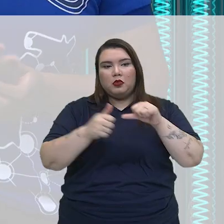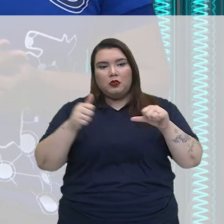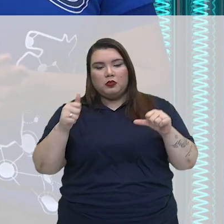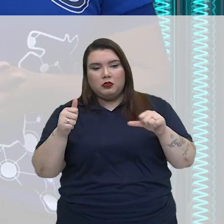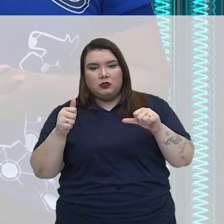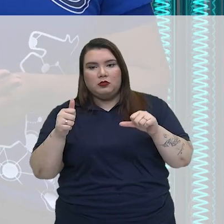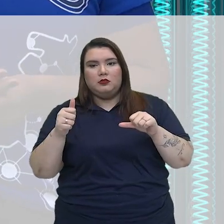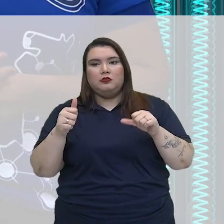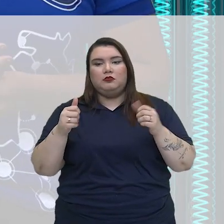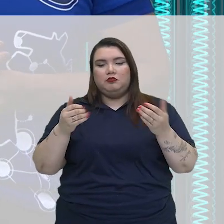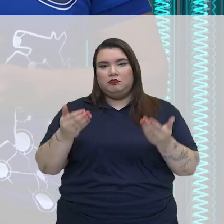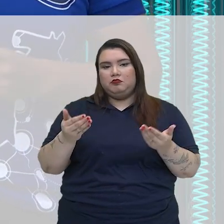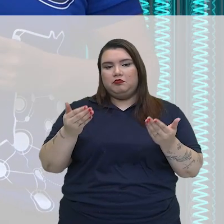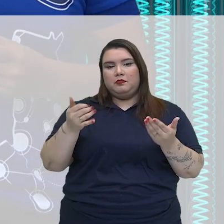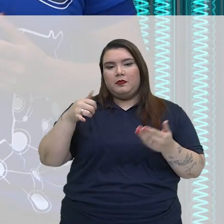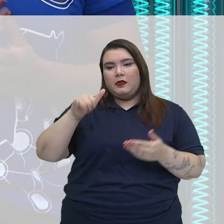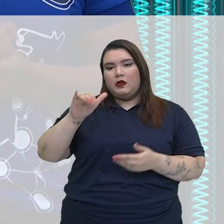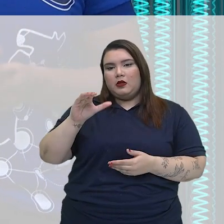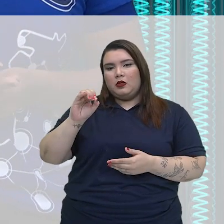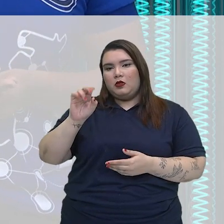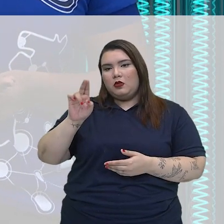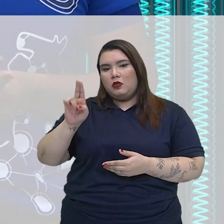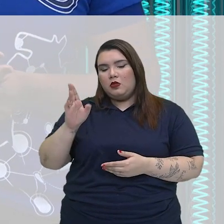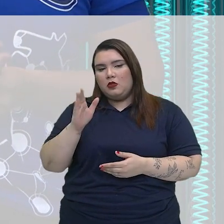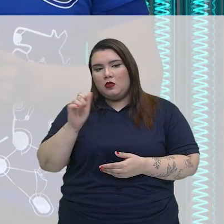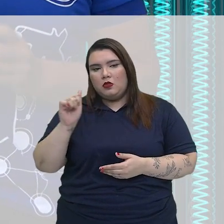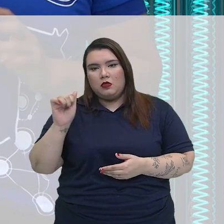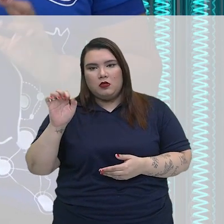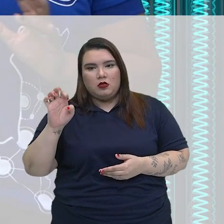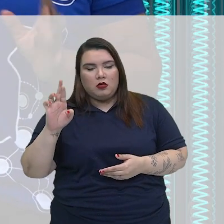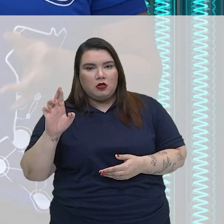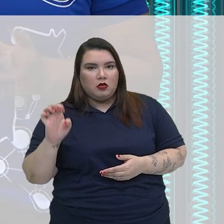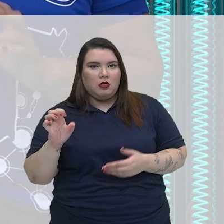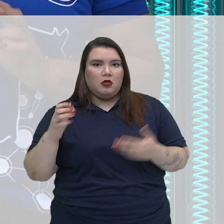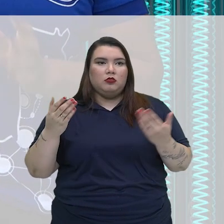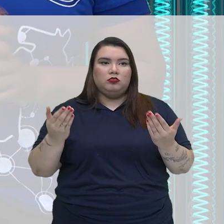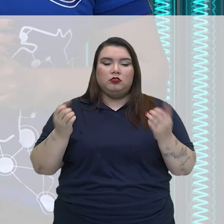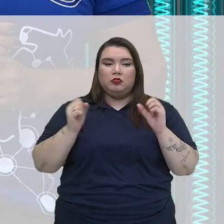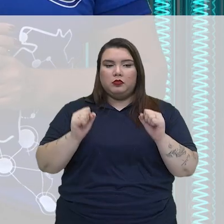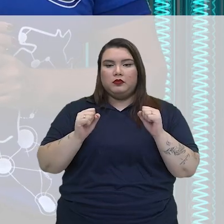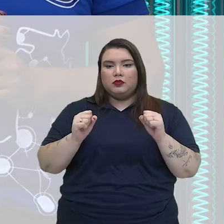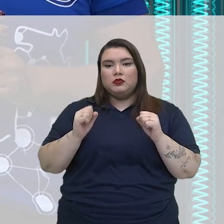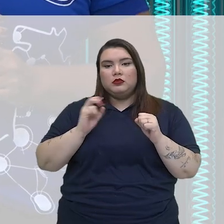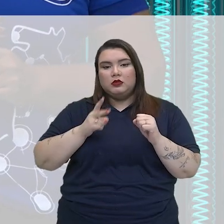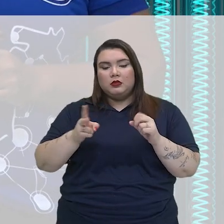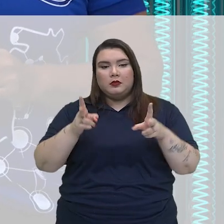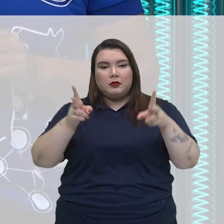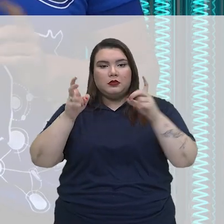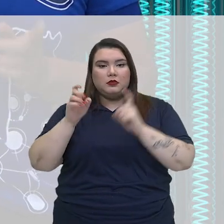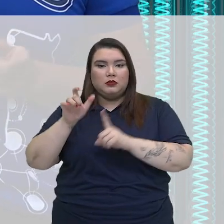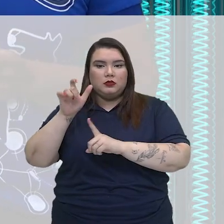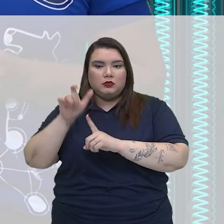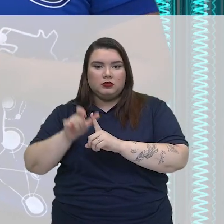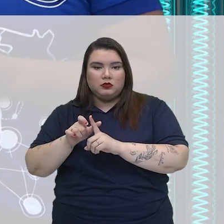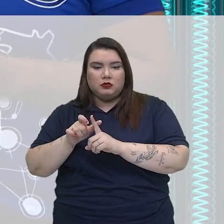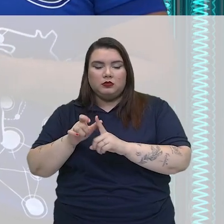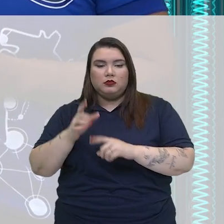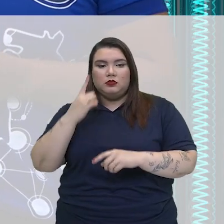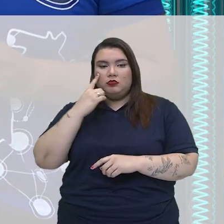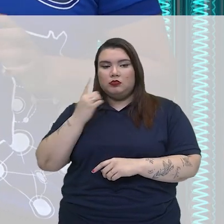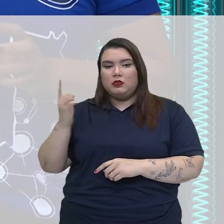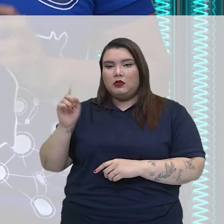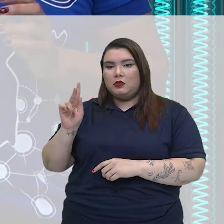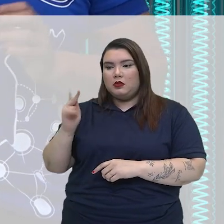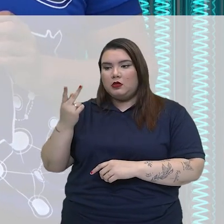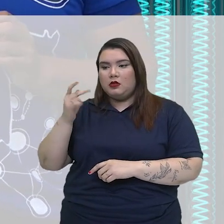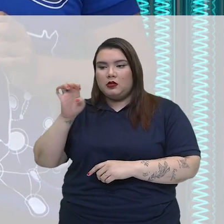are tall ou I am tall. Sempre observar ali o sujeito, ok? Então, o he vai